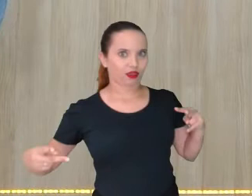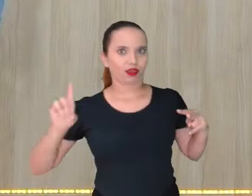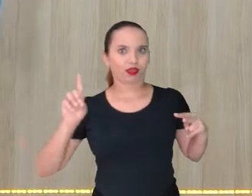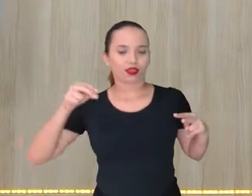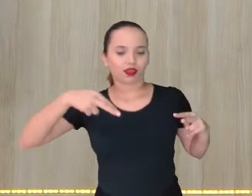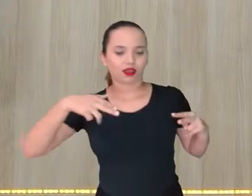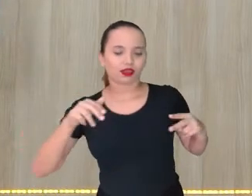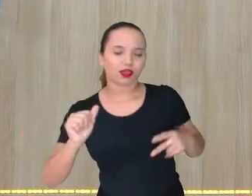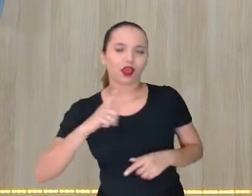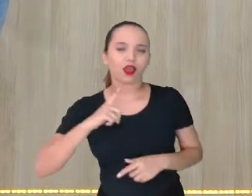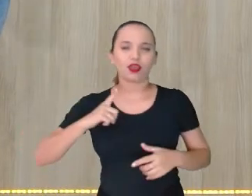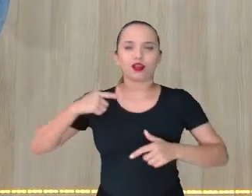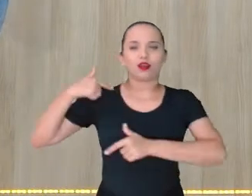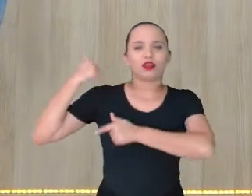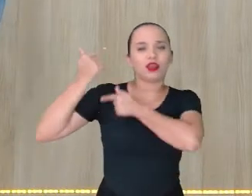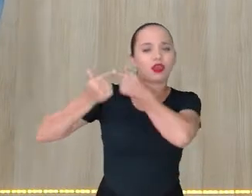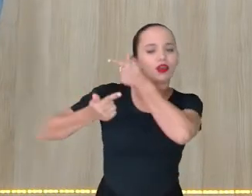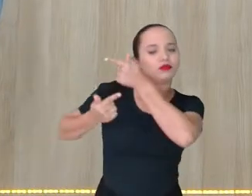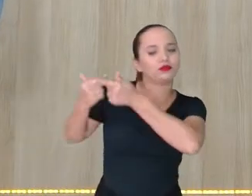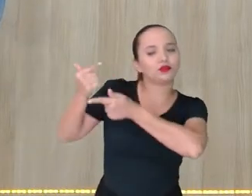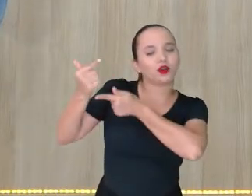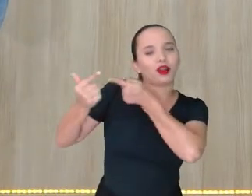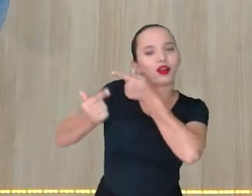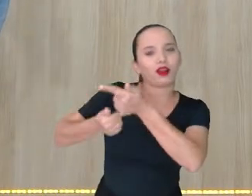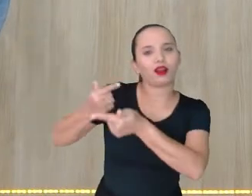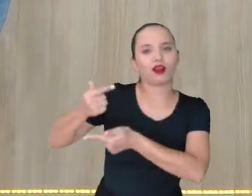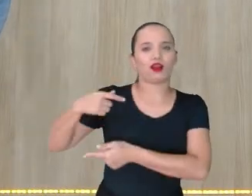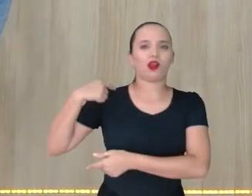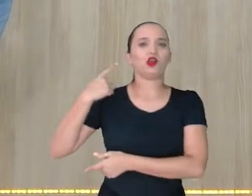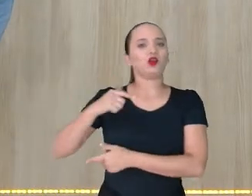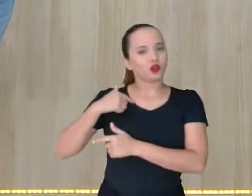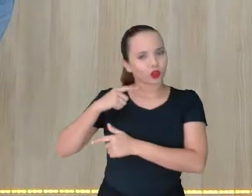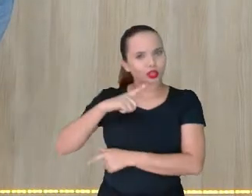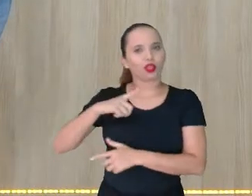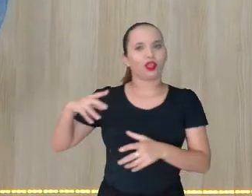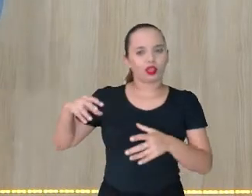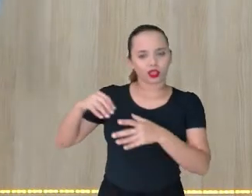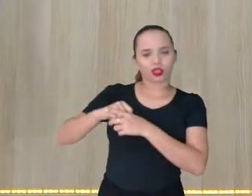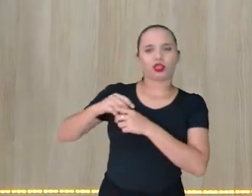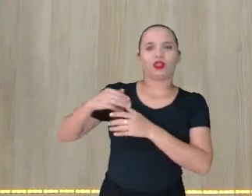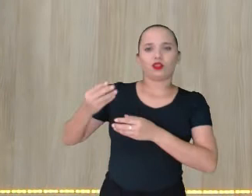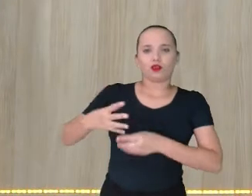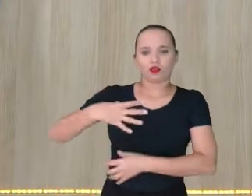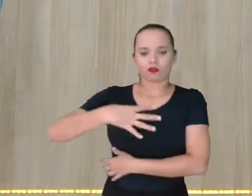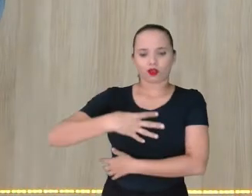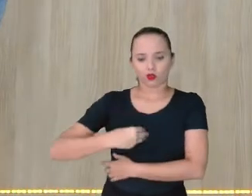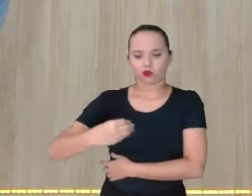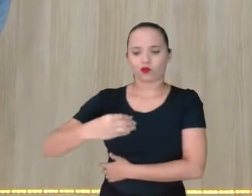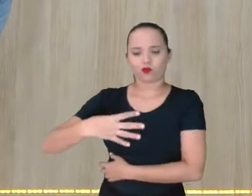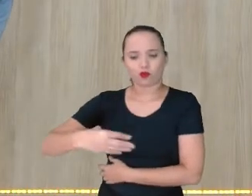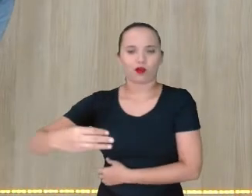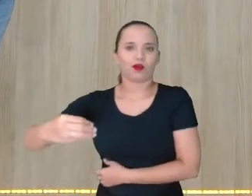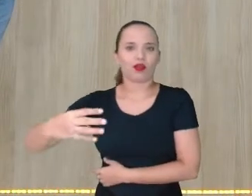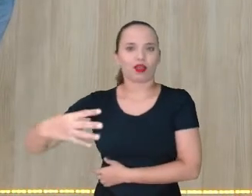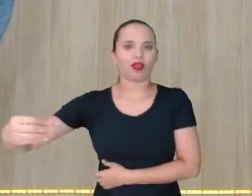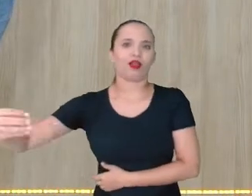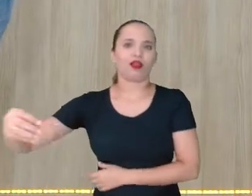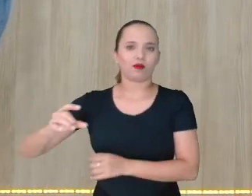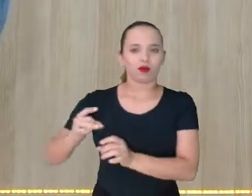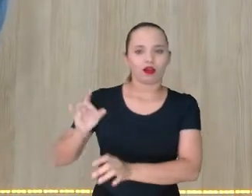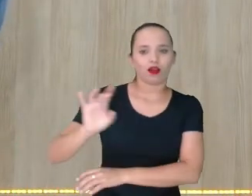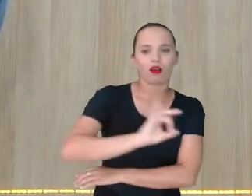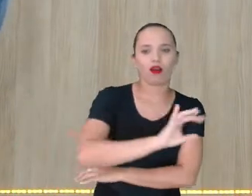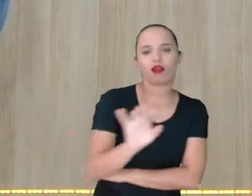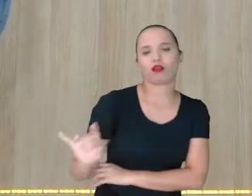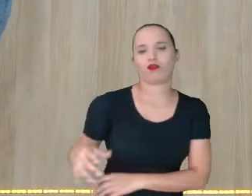os genes que a gente passa, né? Para os nossos filhos e os filhos para os seus filhos também, tá certo? Então,